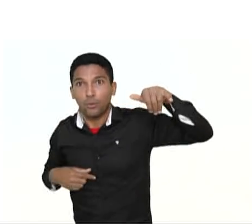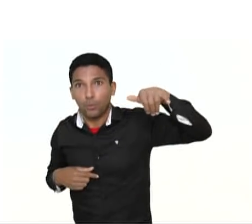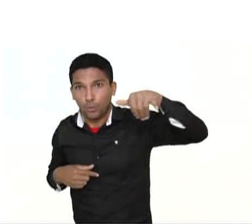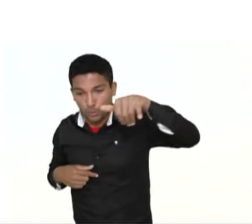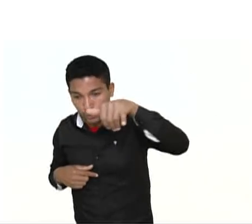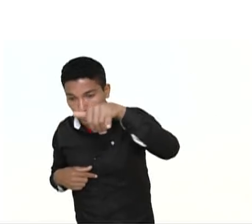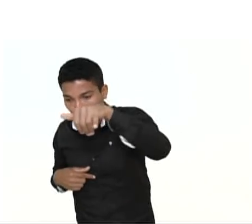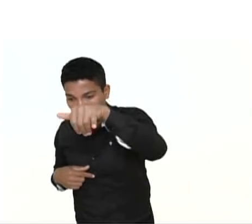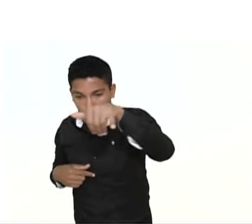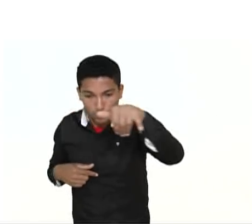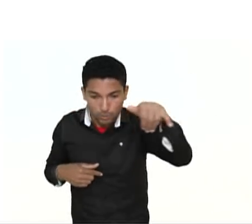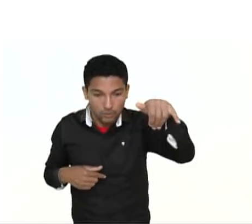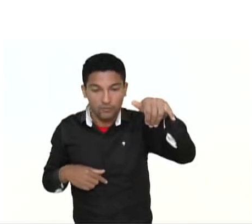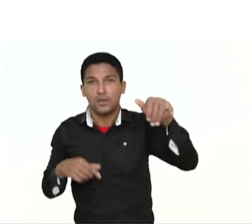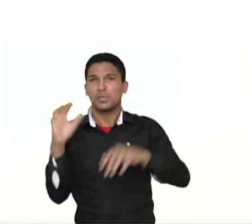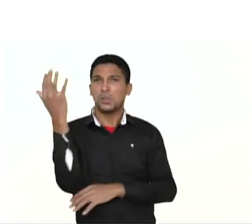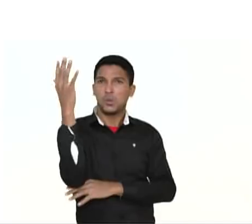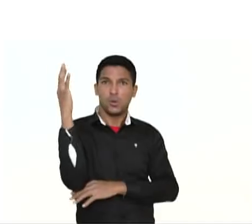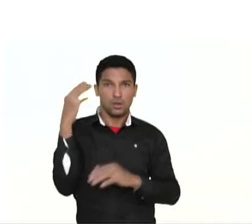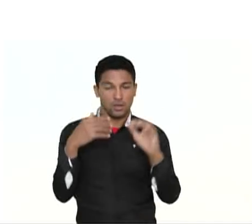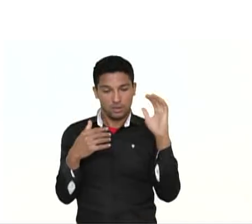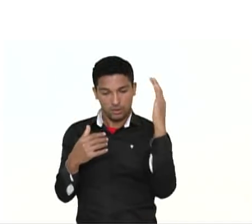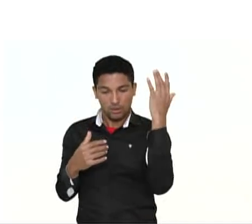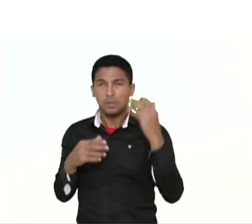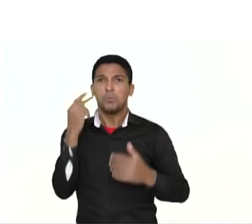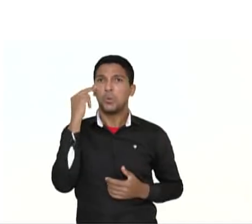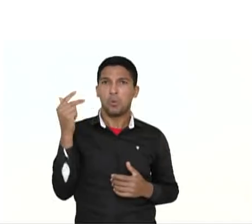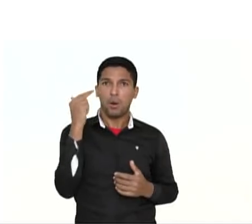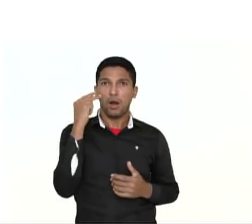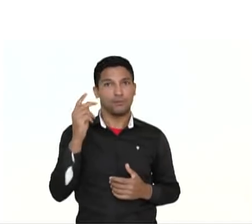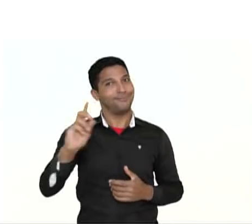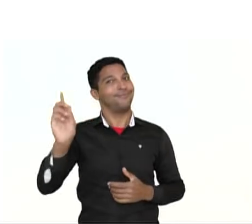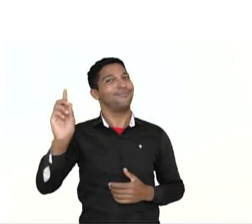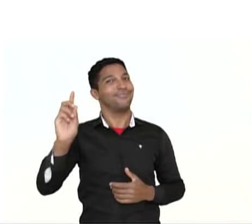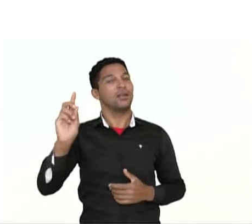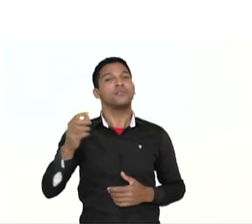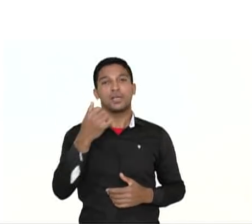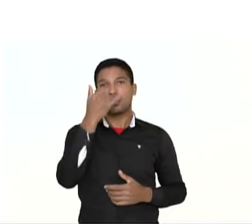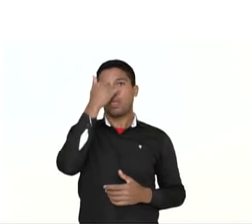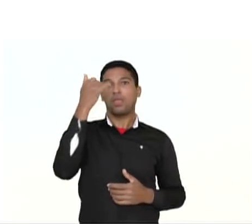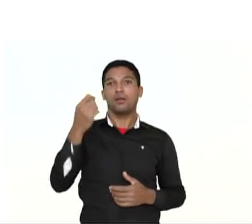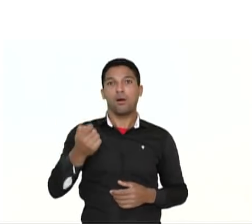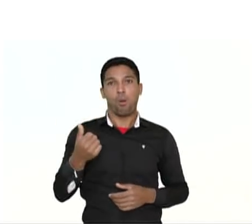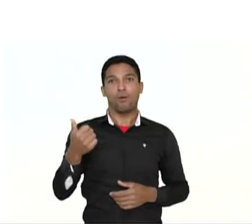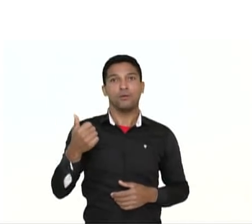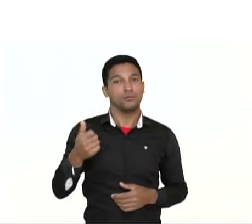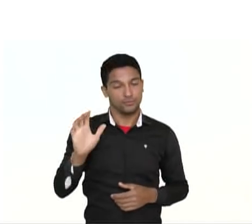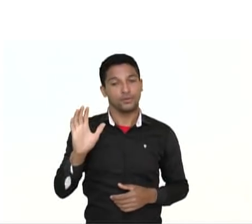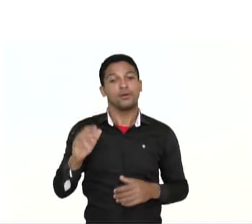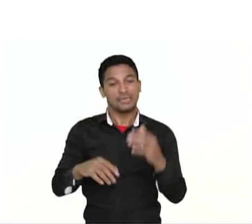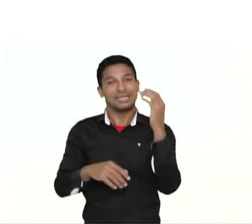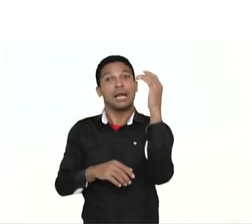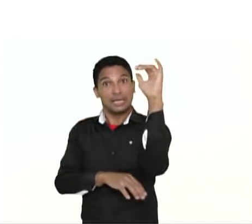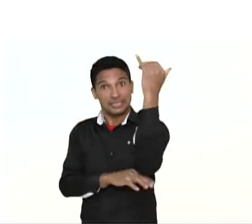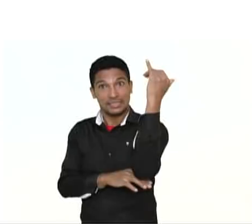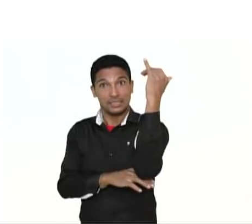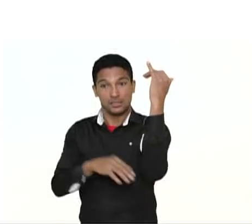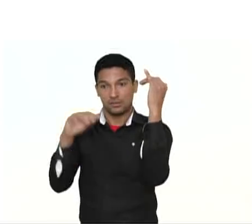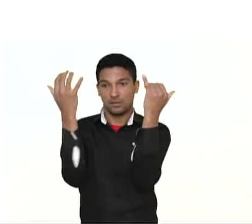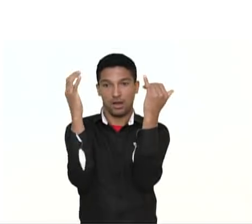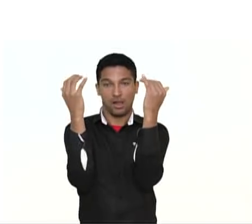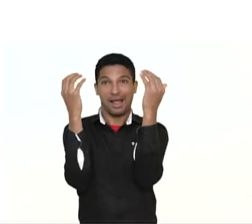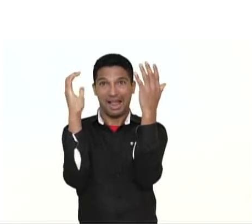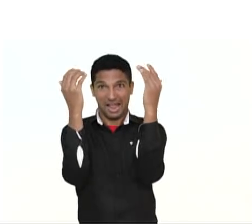satélite pode ser enganosa. Um incêndio florestal típico queima no subbosque a vegetação que cresceu sobre a